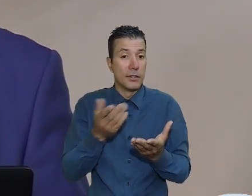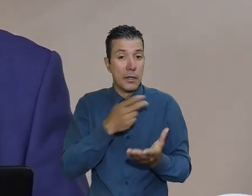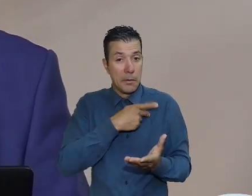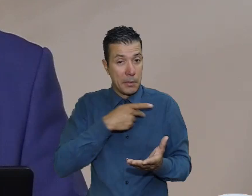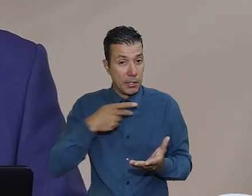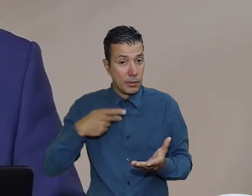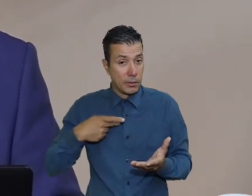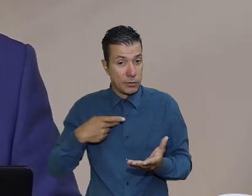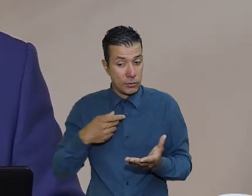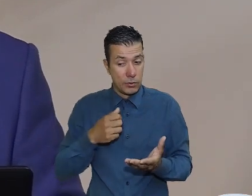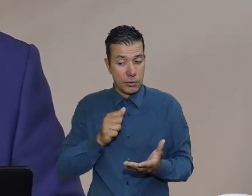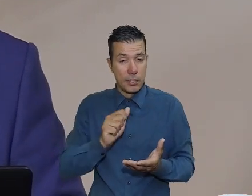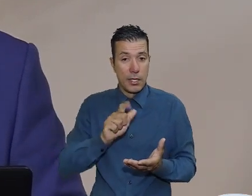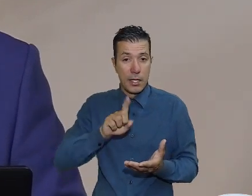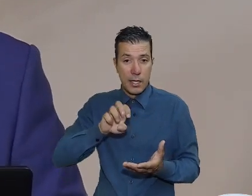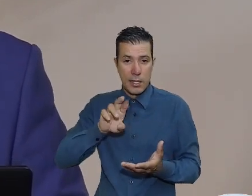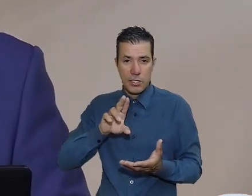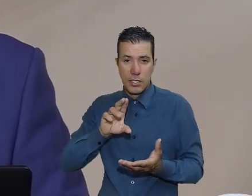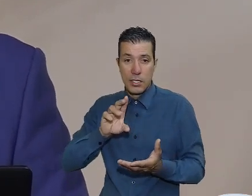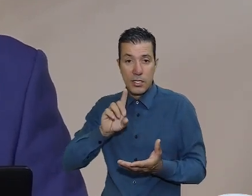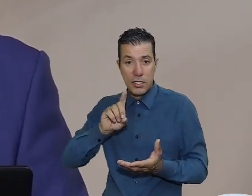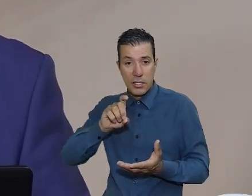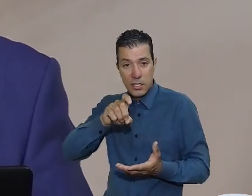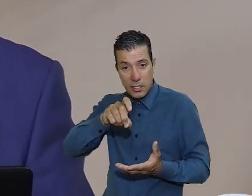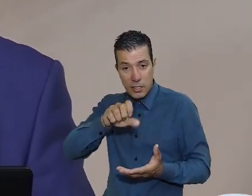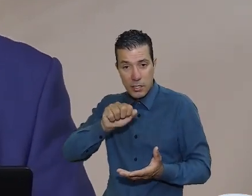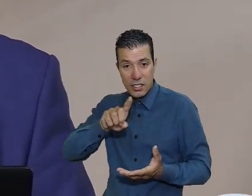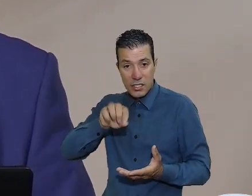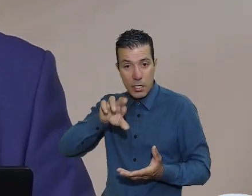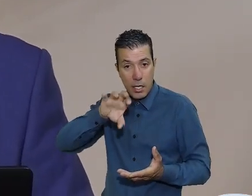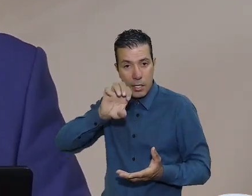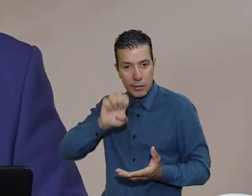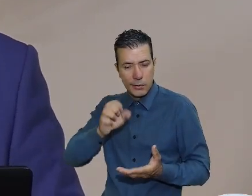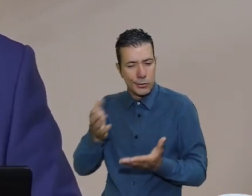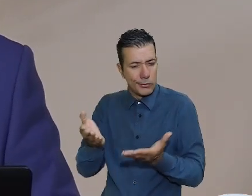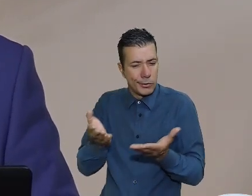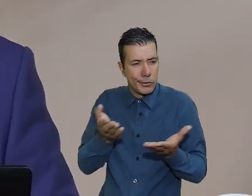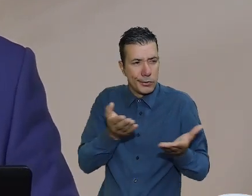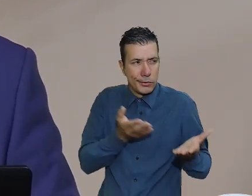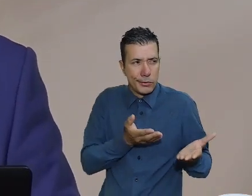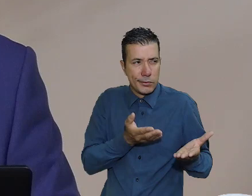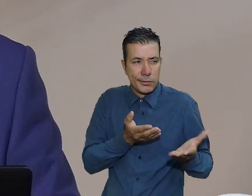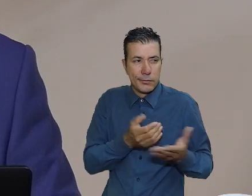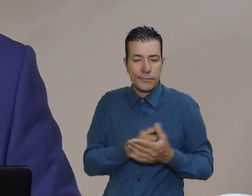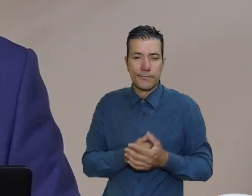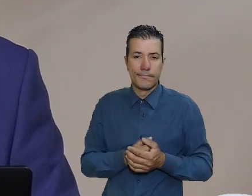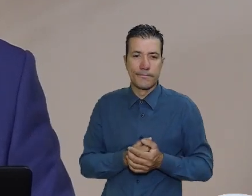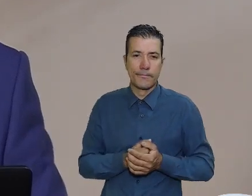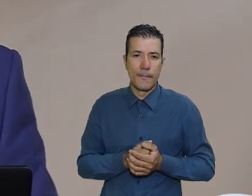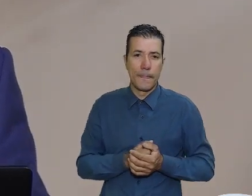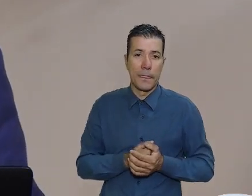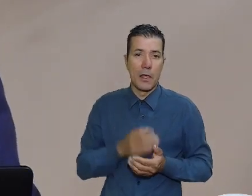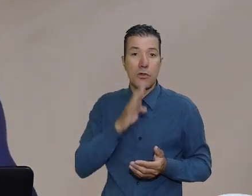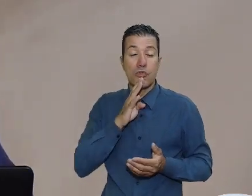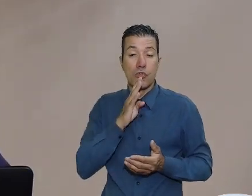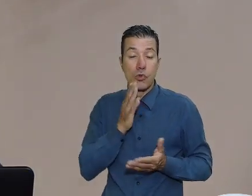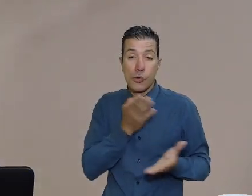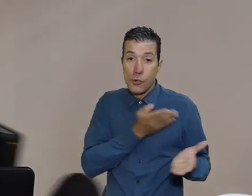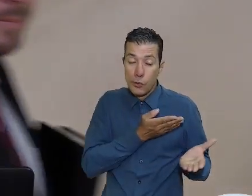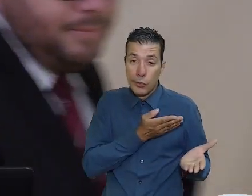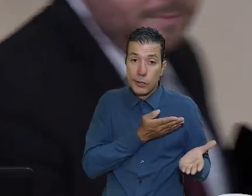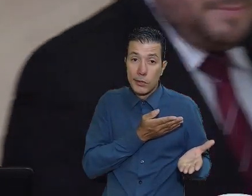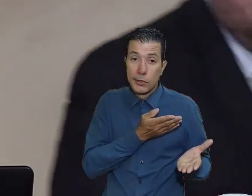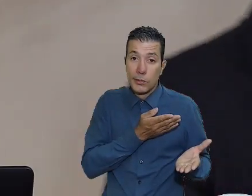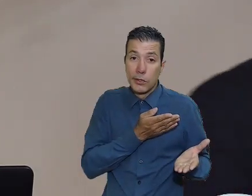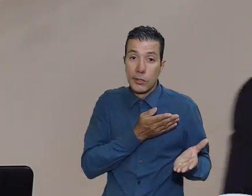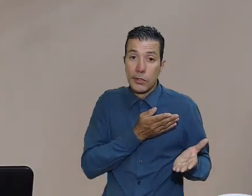pastor Alexandre Moraes. Pastor Alexandre, seja bem-vindo. Para quem não conhece ainda, o pastor